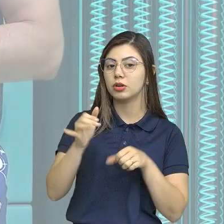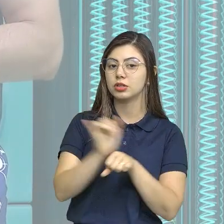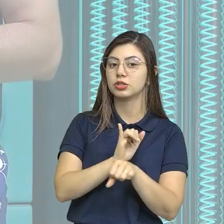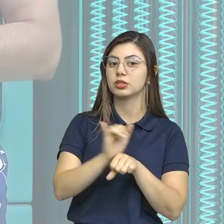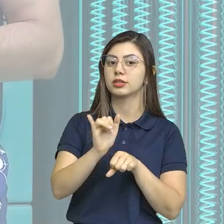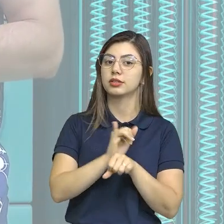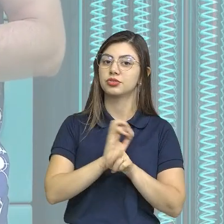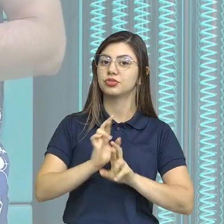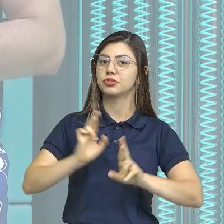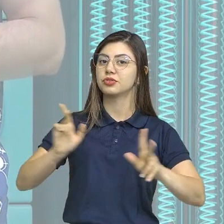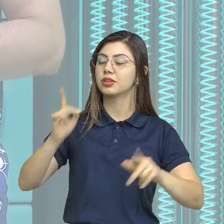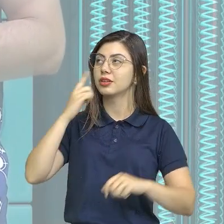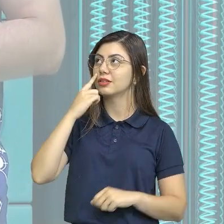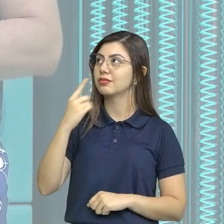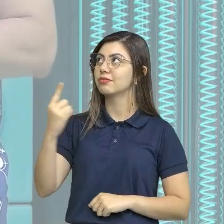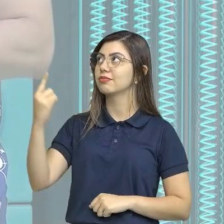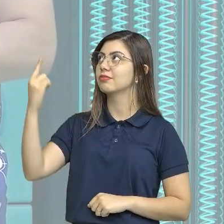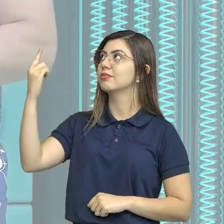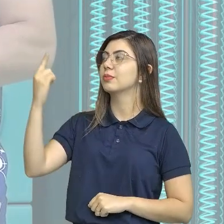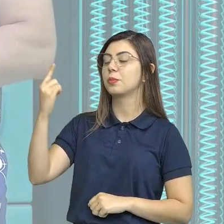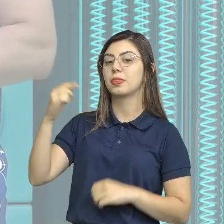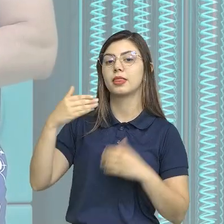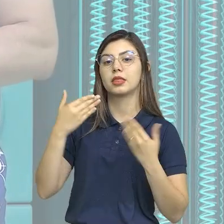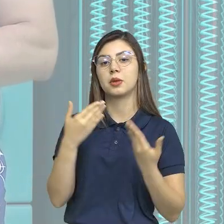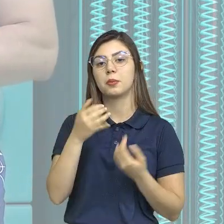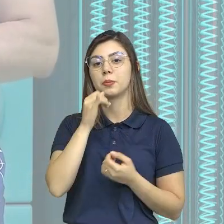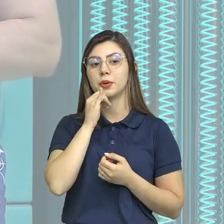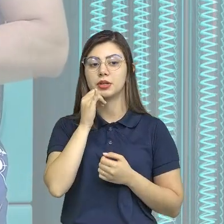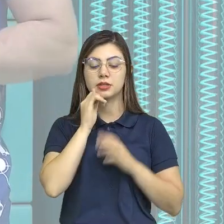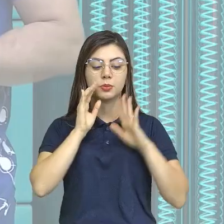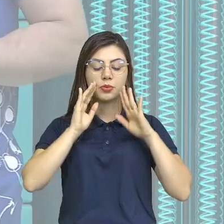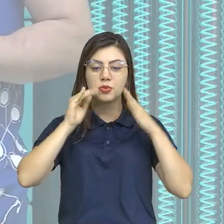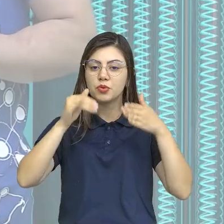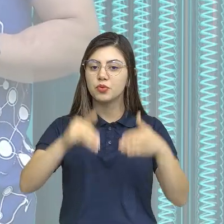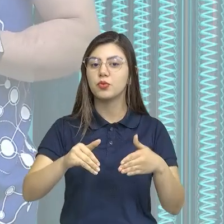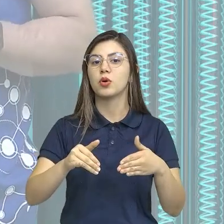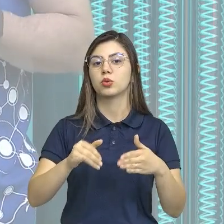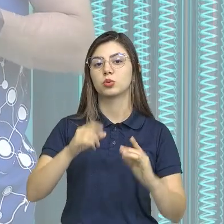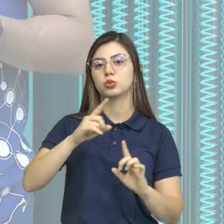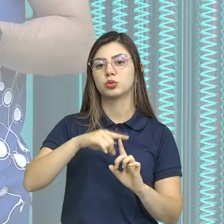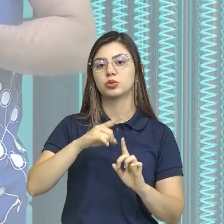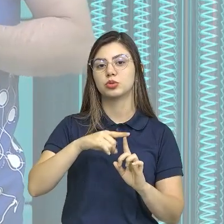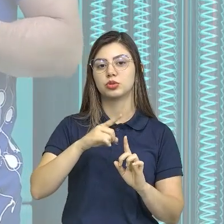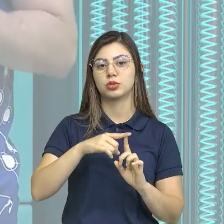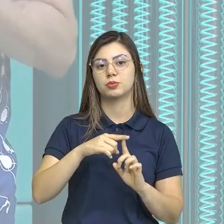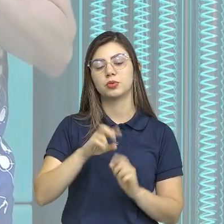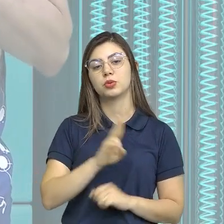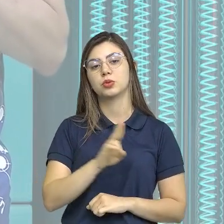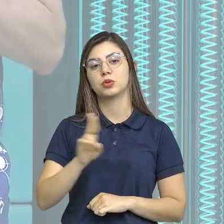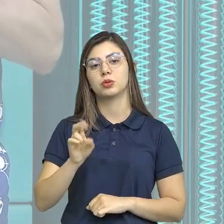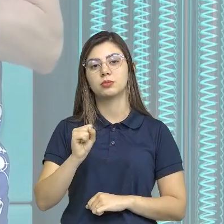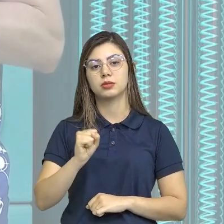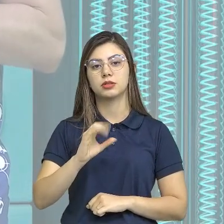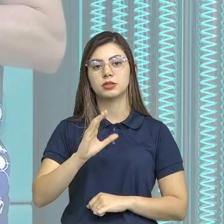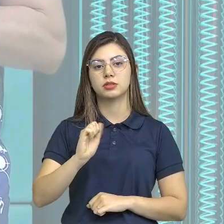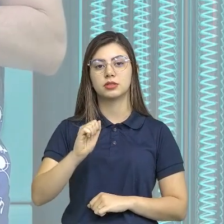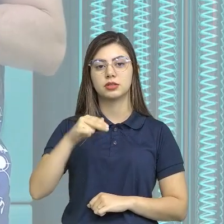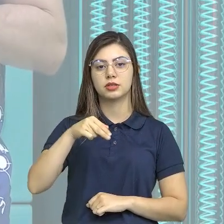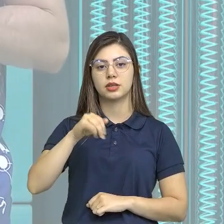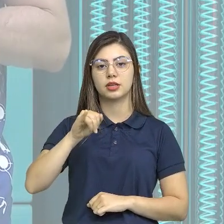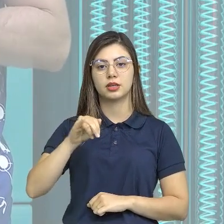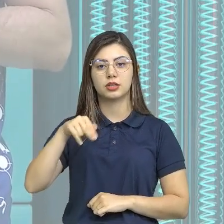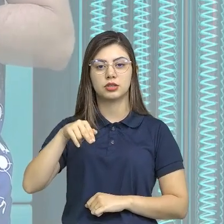específica que a gente utiliza em uma situação muito específica. Trata-se do scanning. Scanning vem do verbo